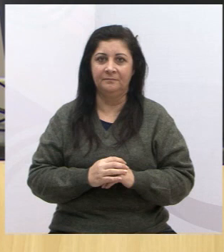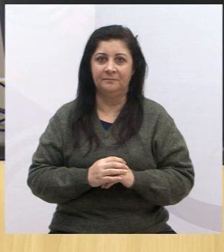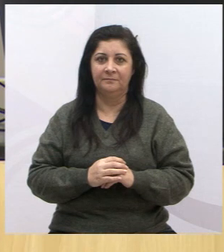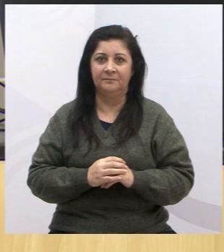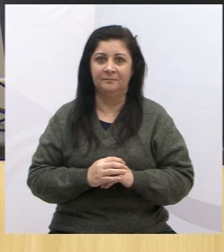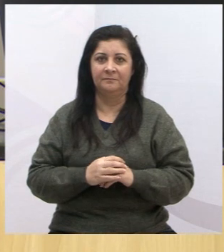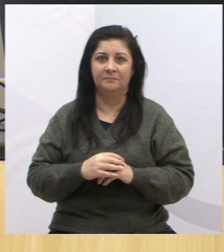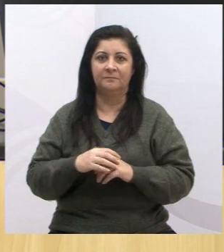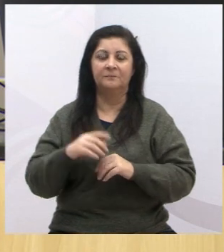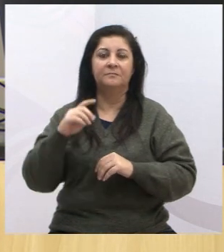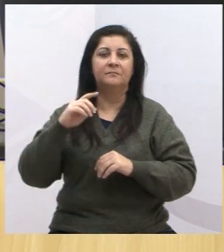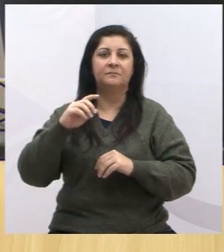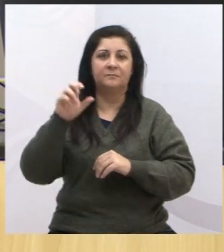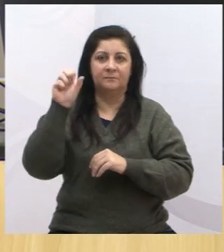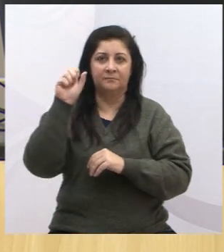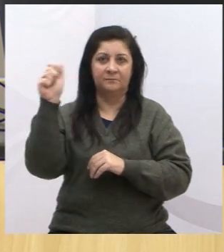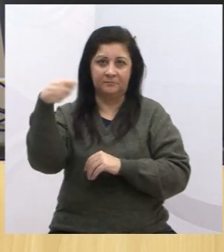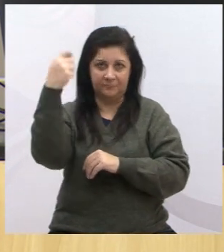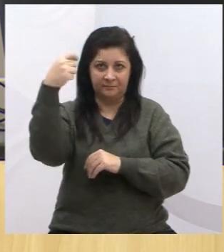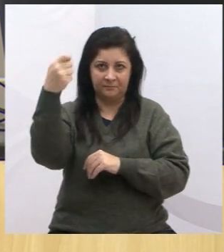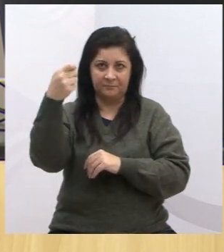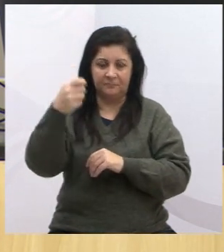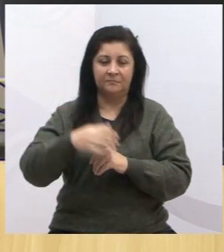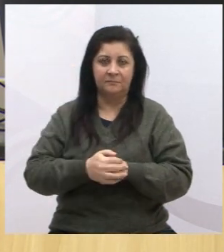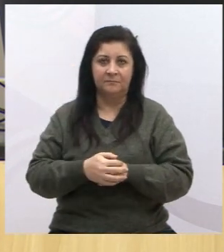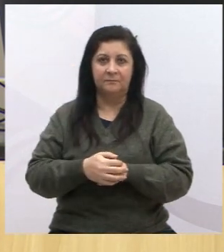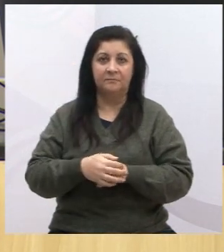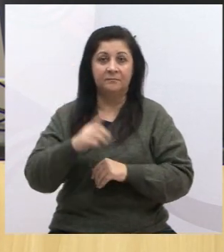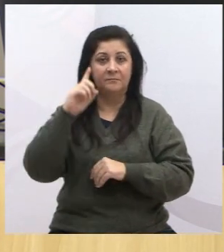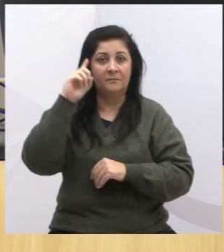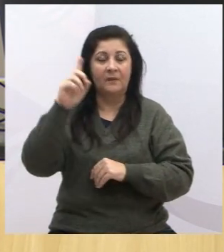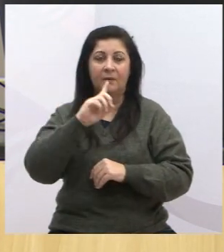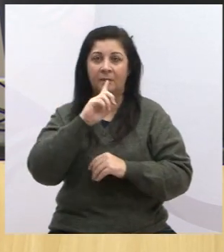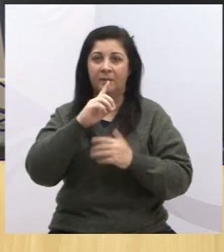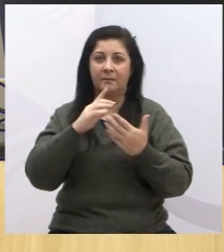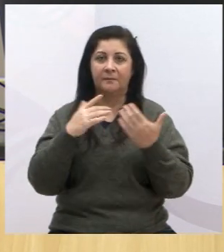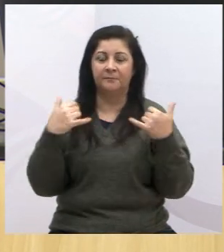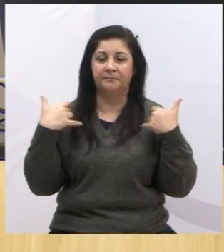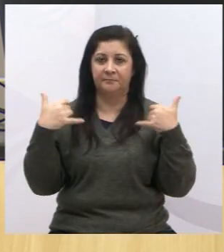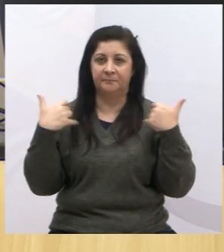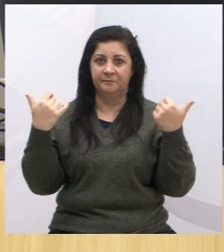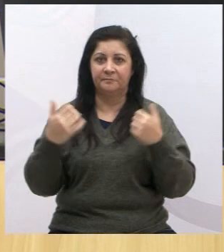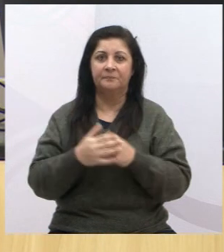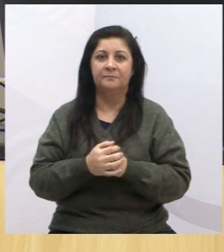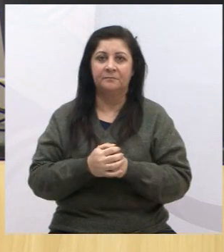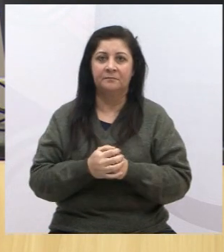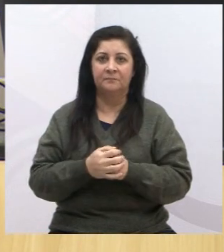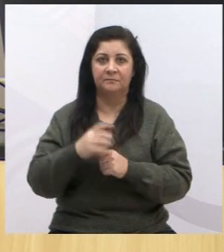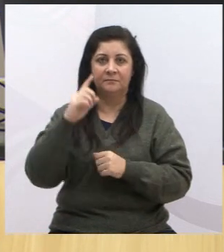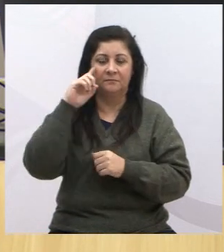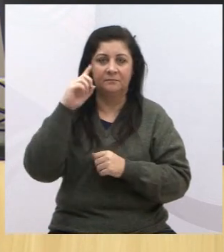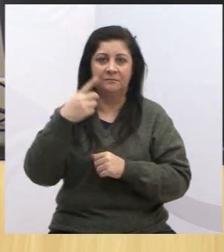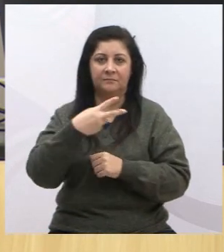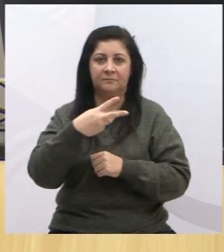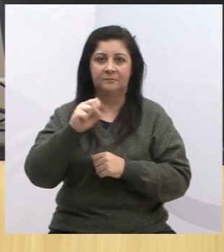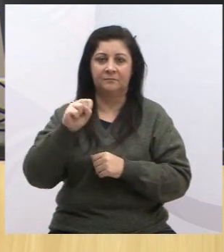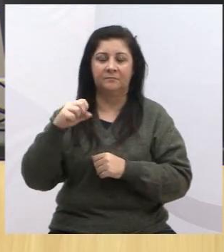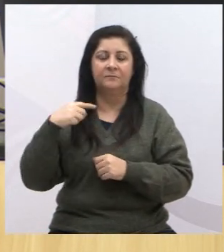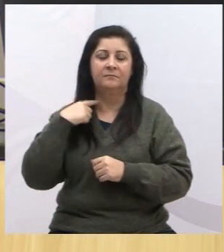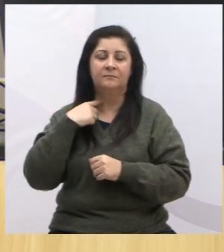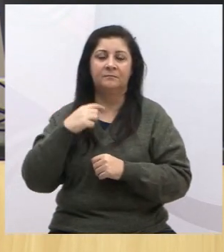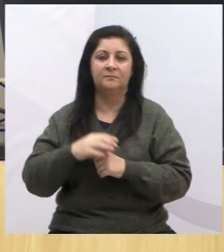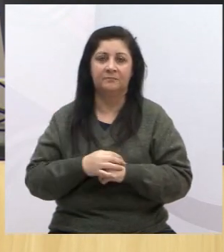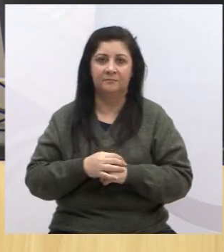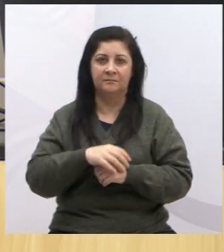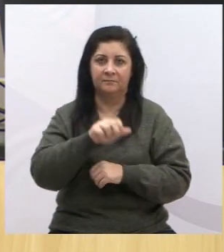do Livramento, Rio Grande do Sul, pelo transcurso do seu aniversário, comemorado no dia 28 de maio.